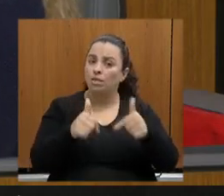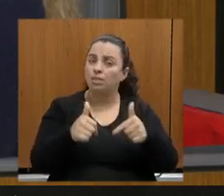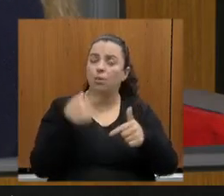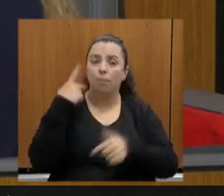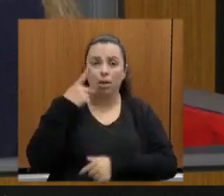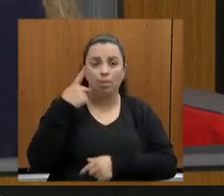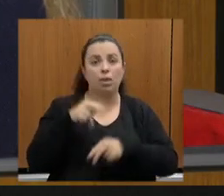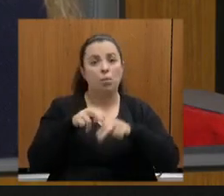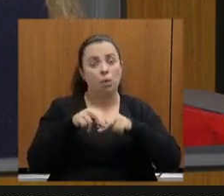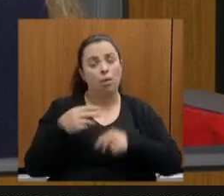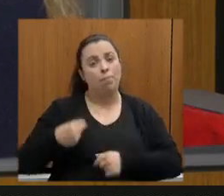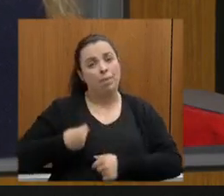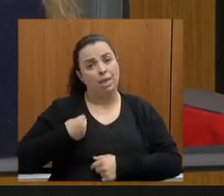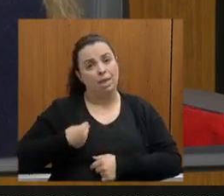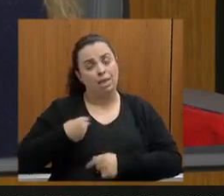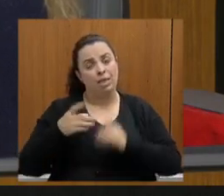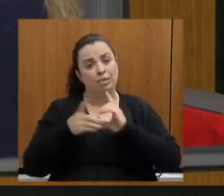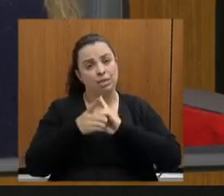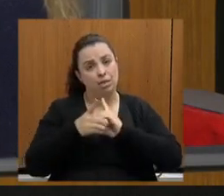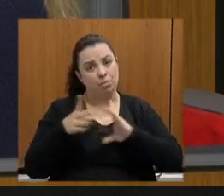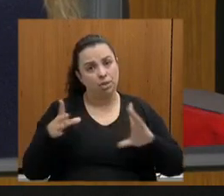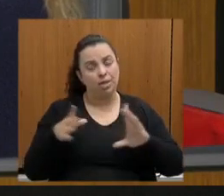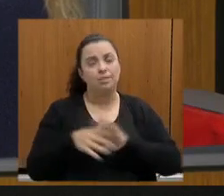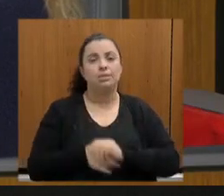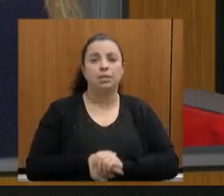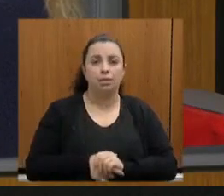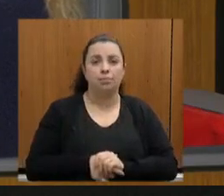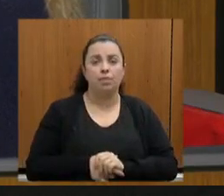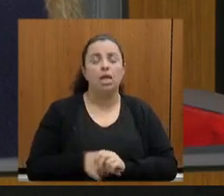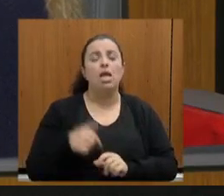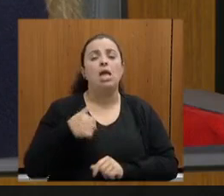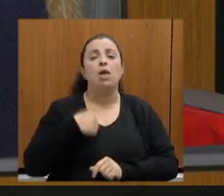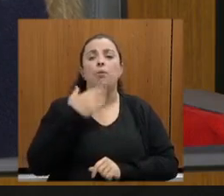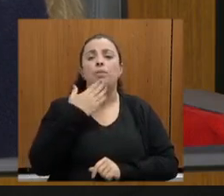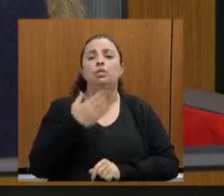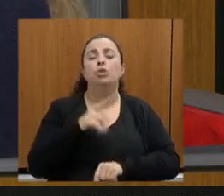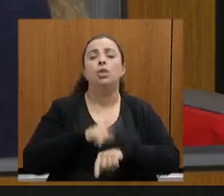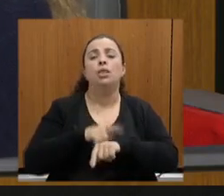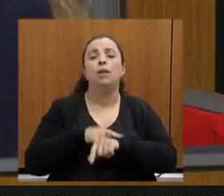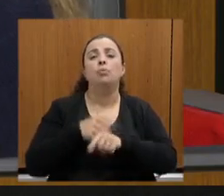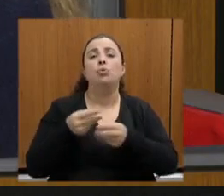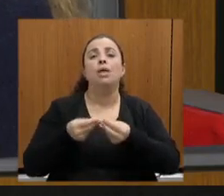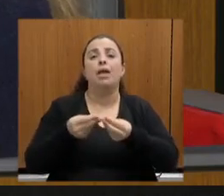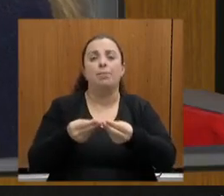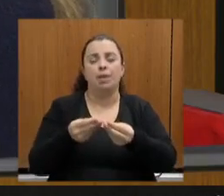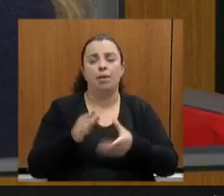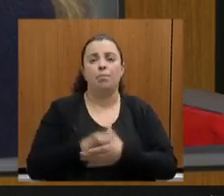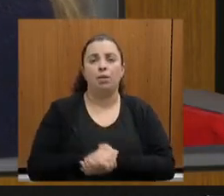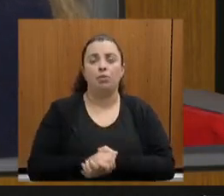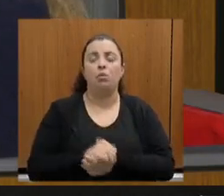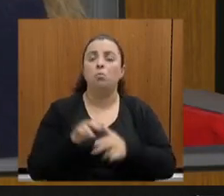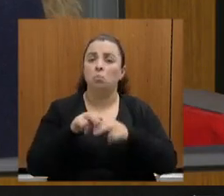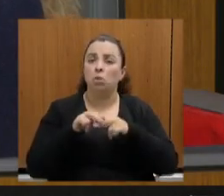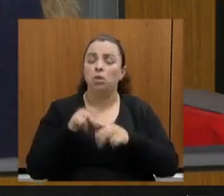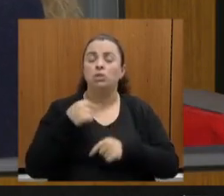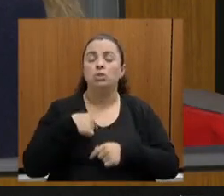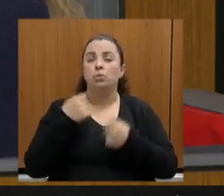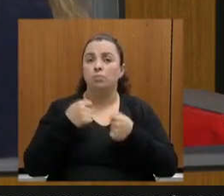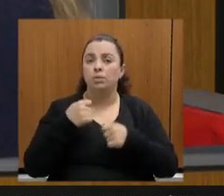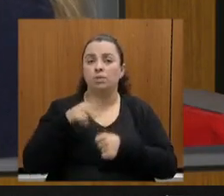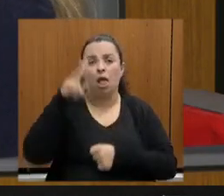Democracia mas me cumprir e eu pedi o tempo no encaminhamento me cumprir resgatar